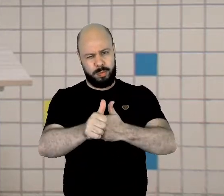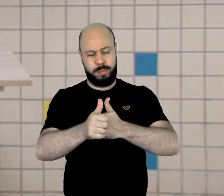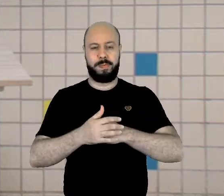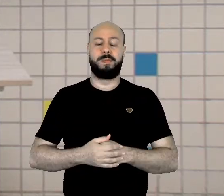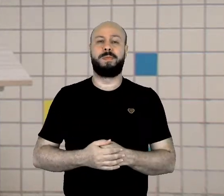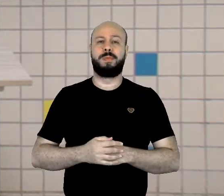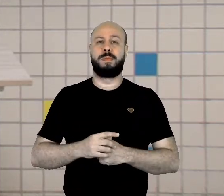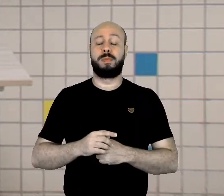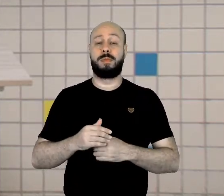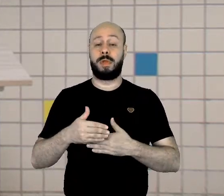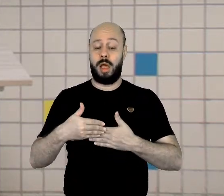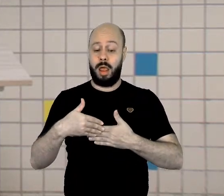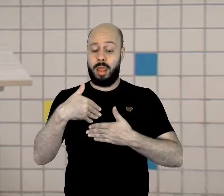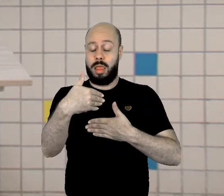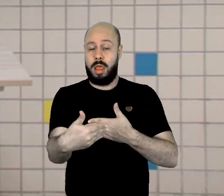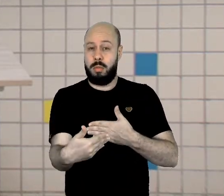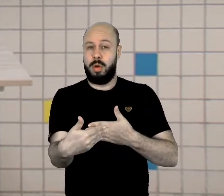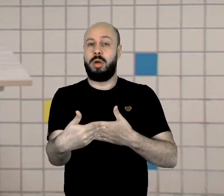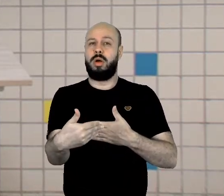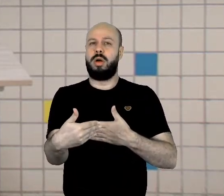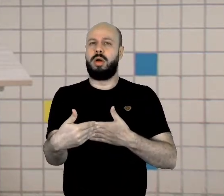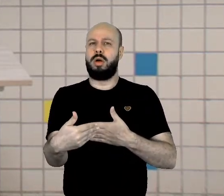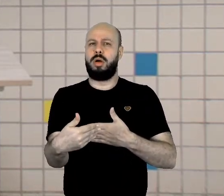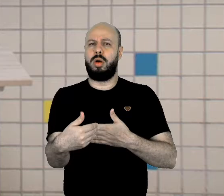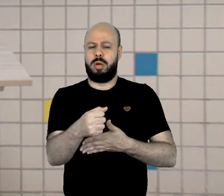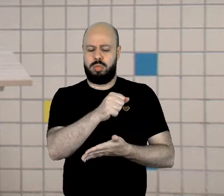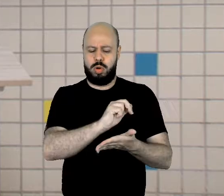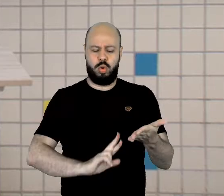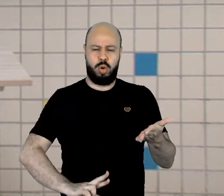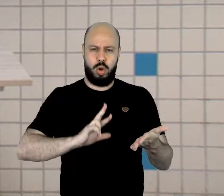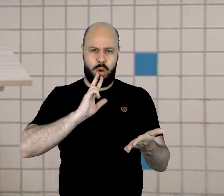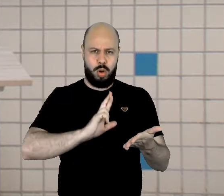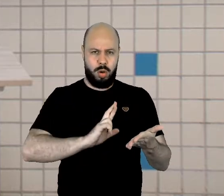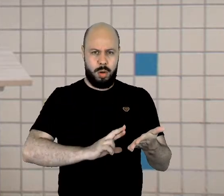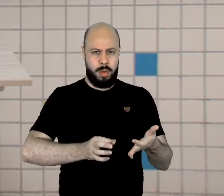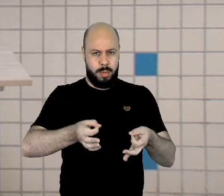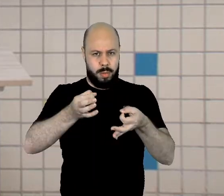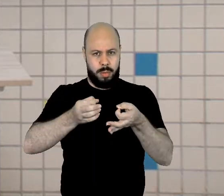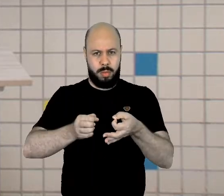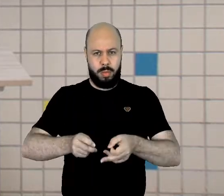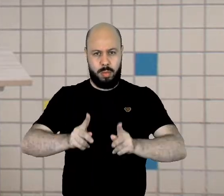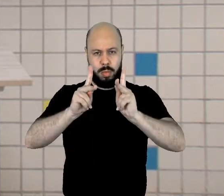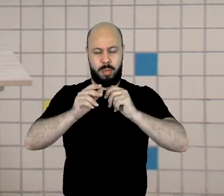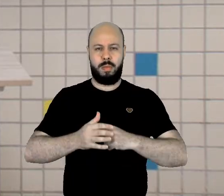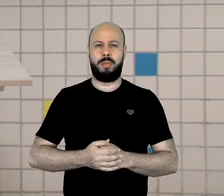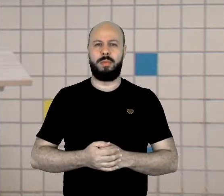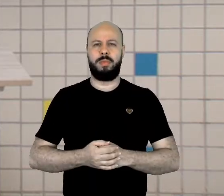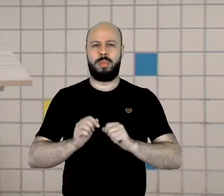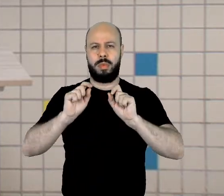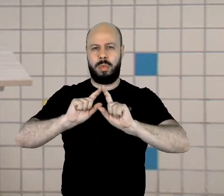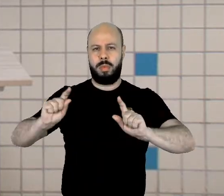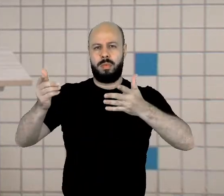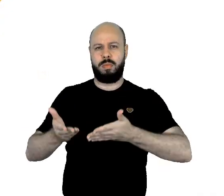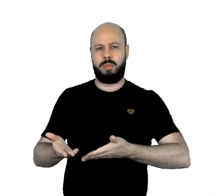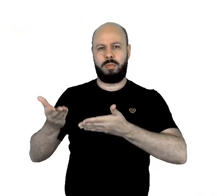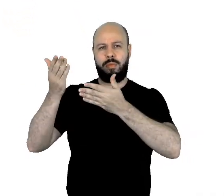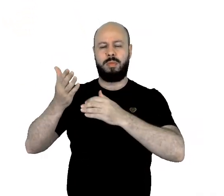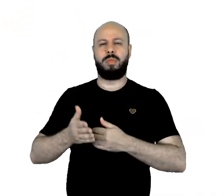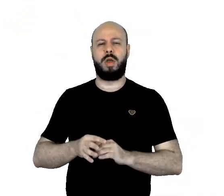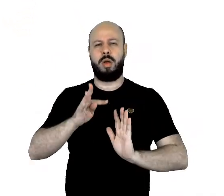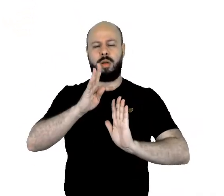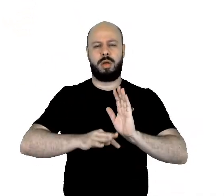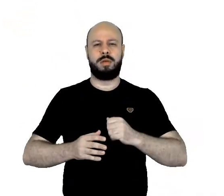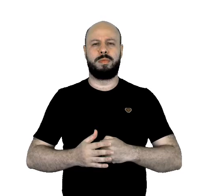e em seguida a gente vai responder algumas questões, ok? Então aí na tela para vocês o